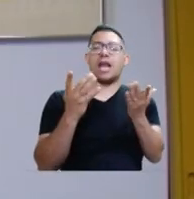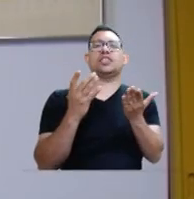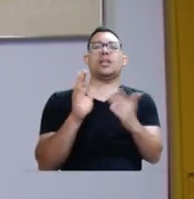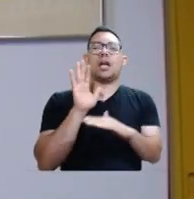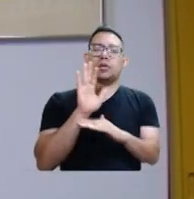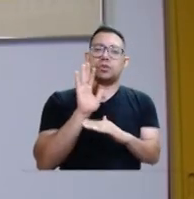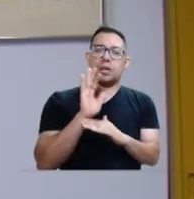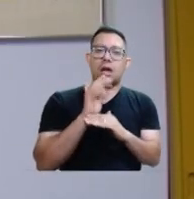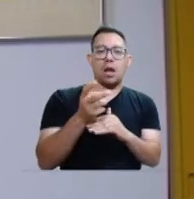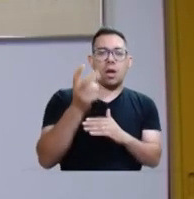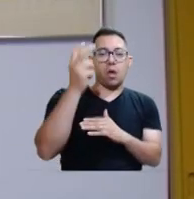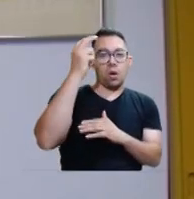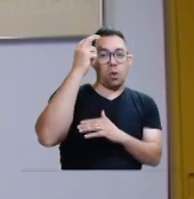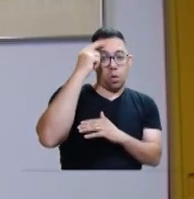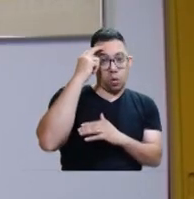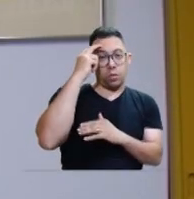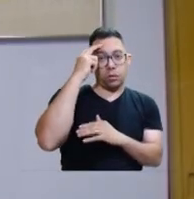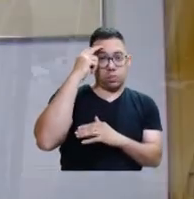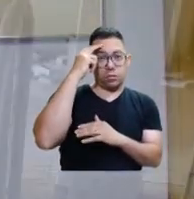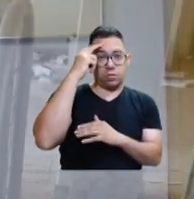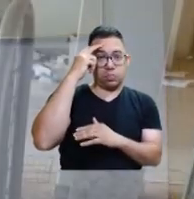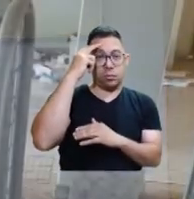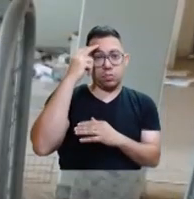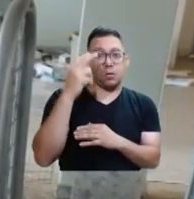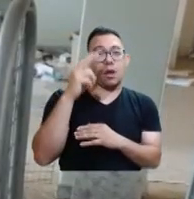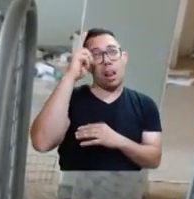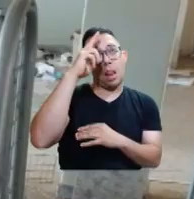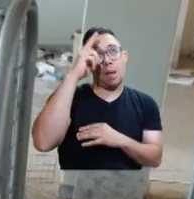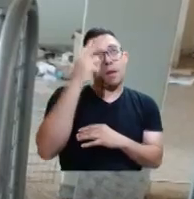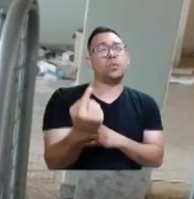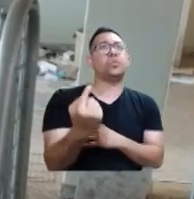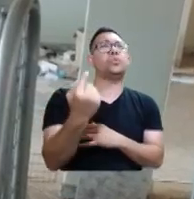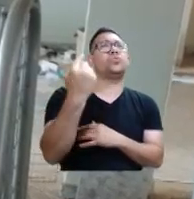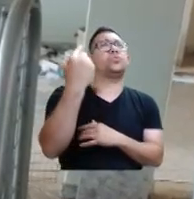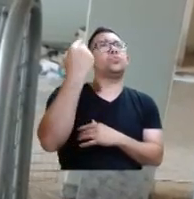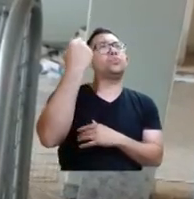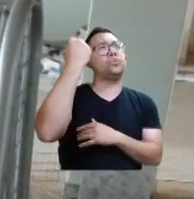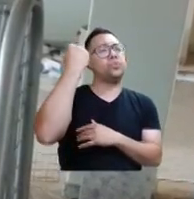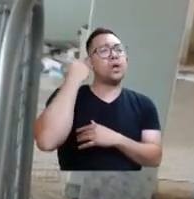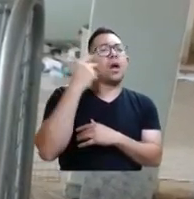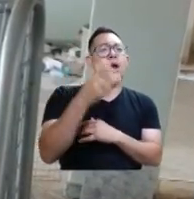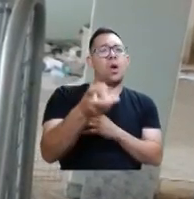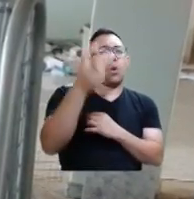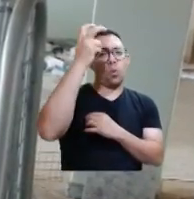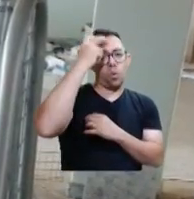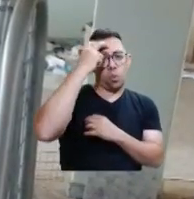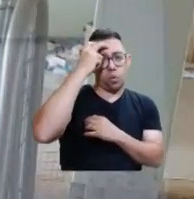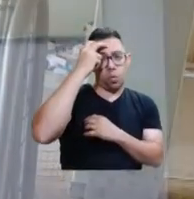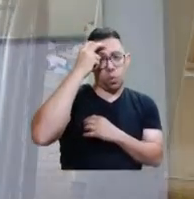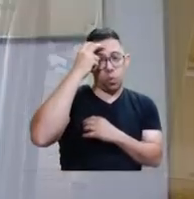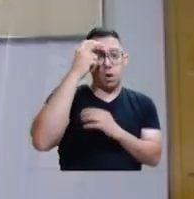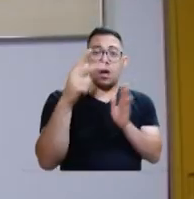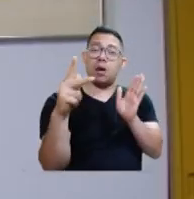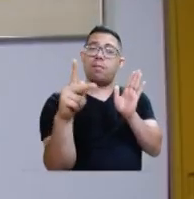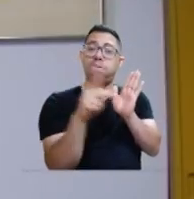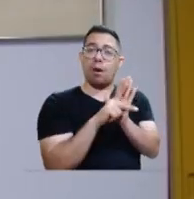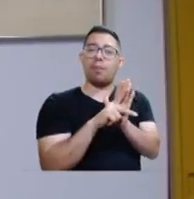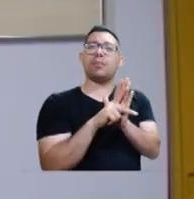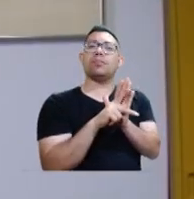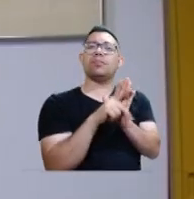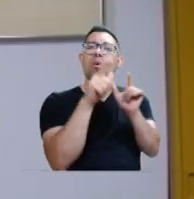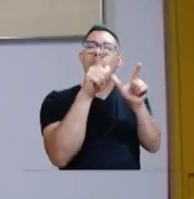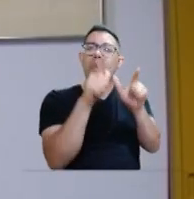complemento didático, né, de uma atividade cultural e, ao mesmo tempo, que resgate essa história da